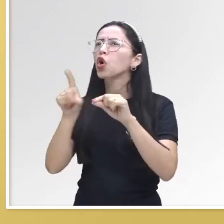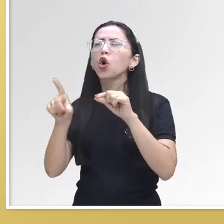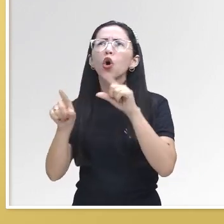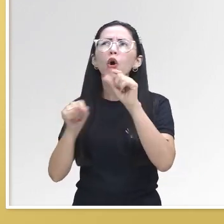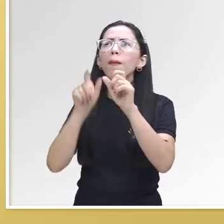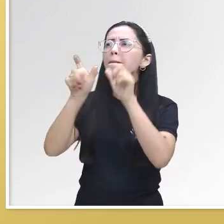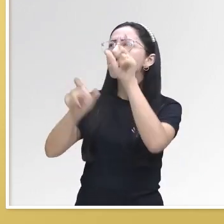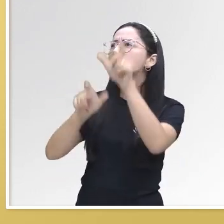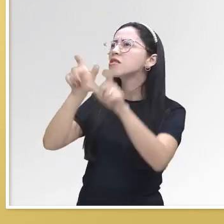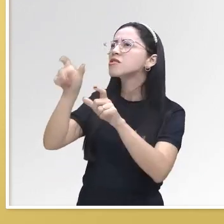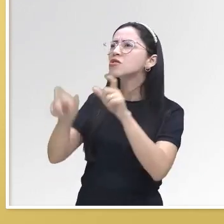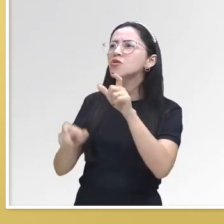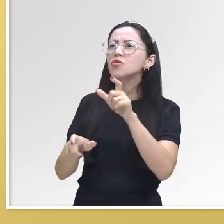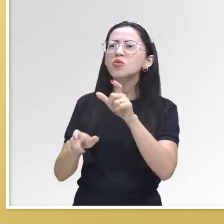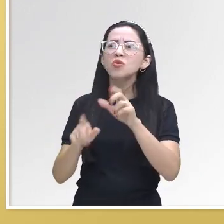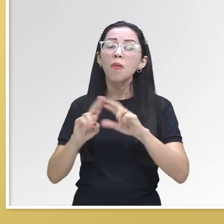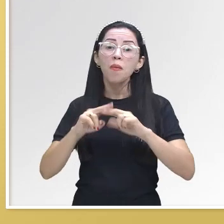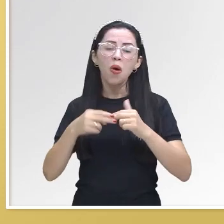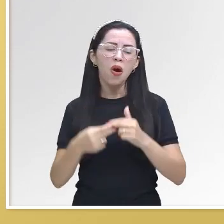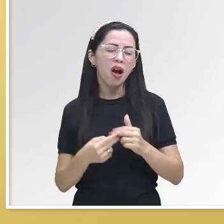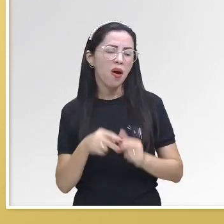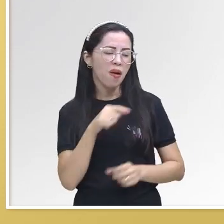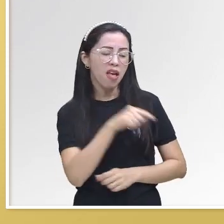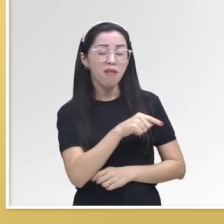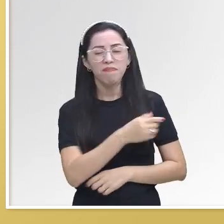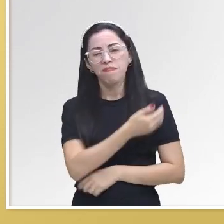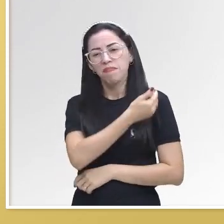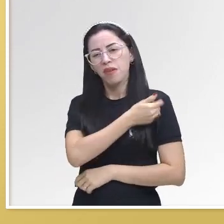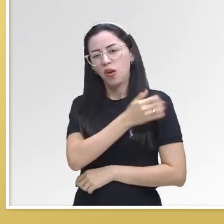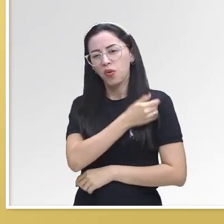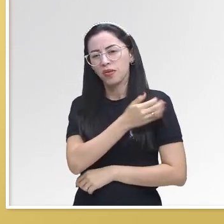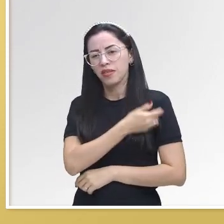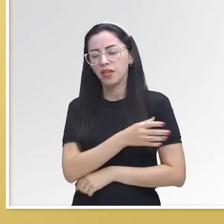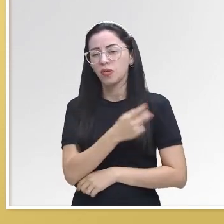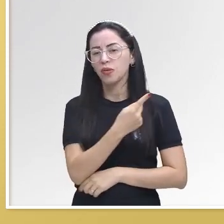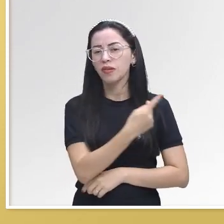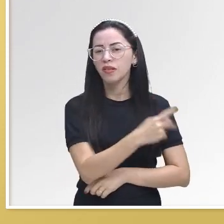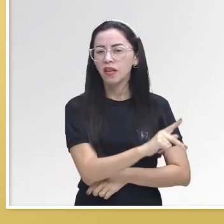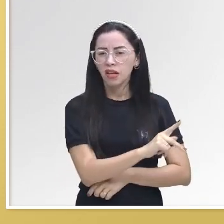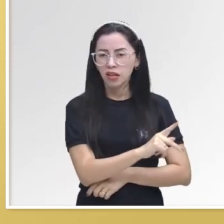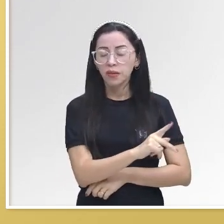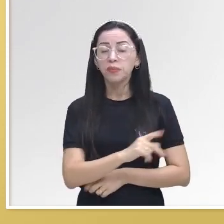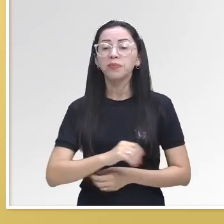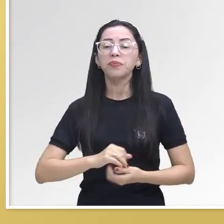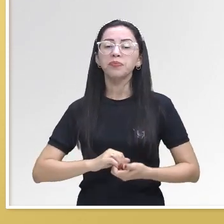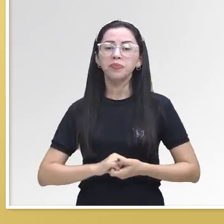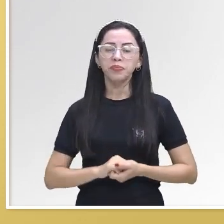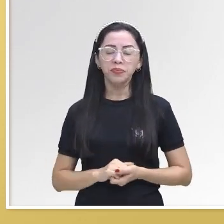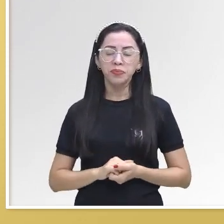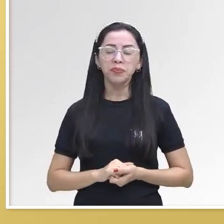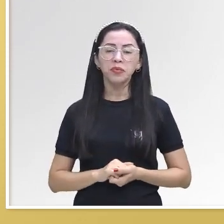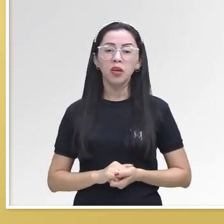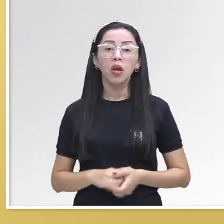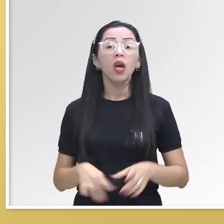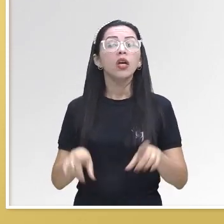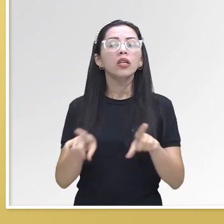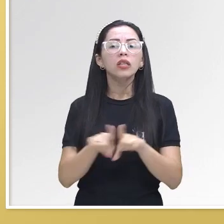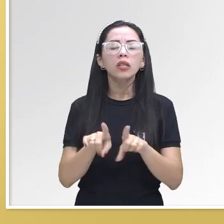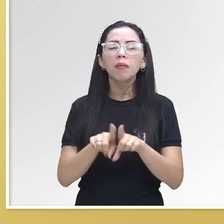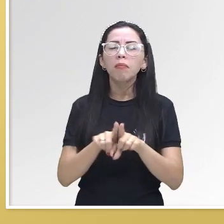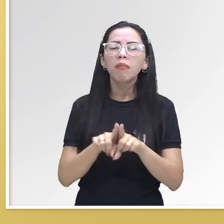com os seus próprios preconceitos e, orientados por estes preconceitos, coloca-se de